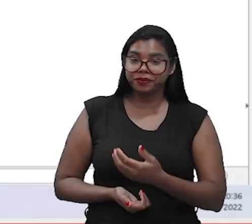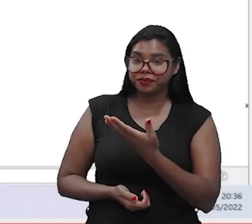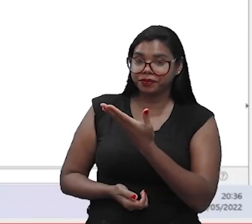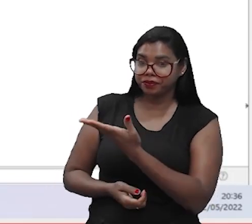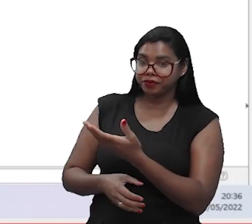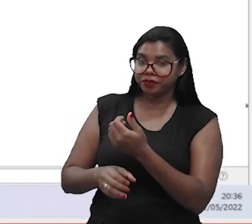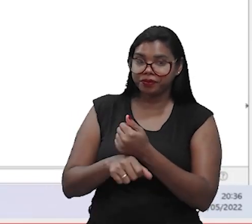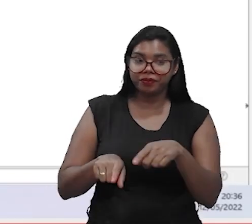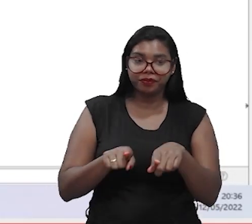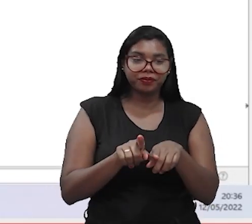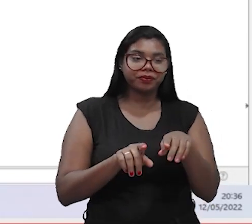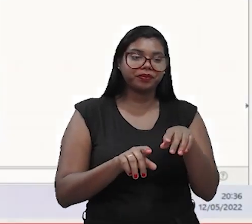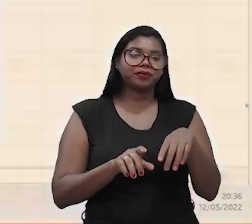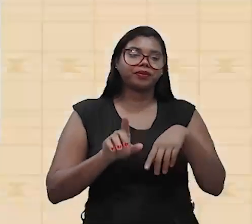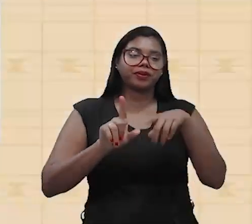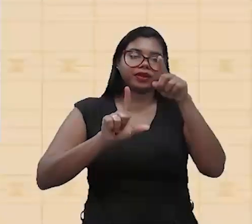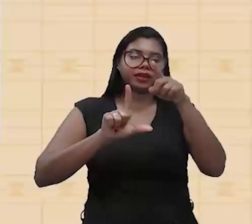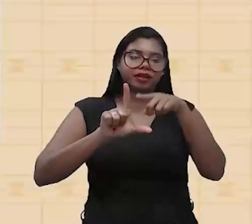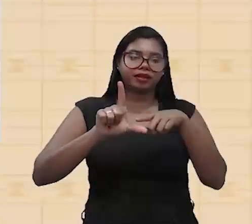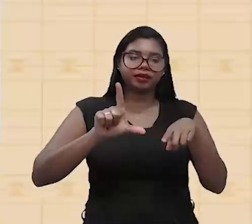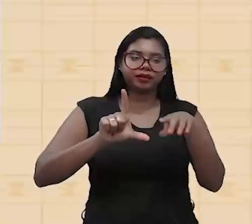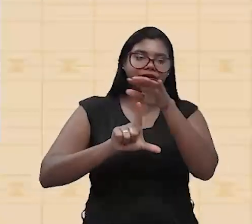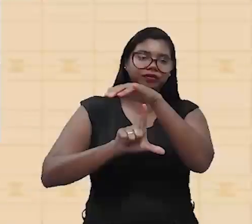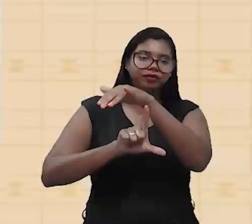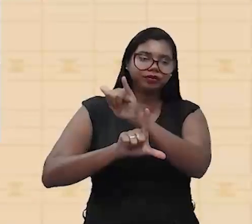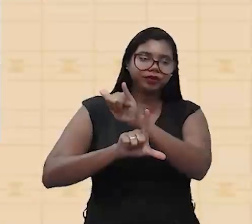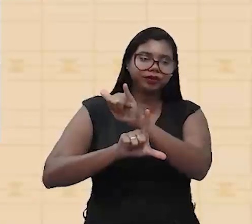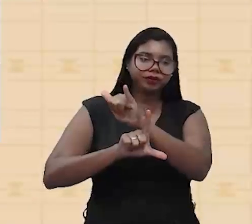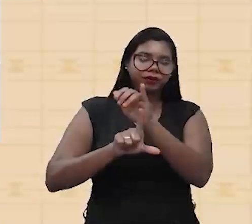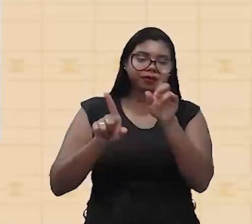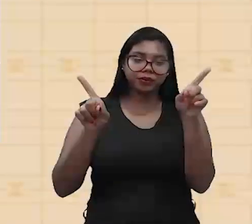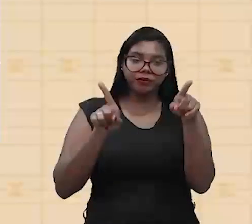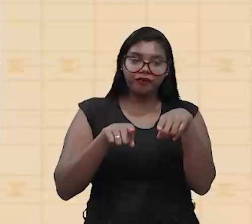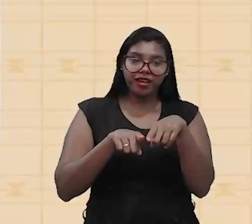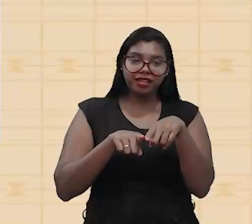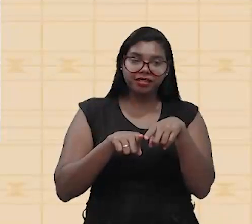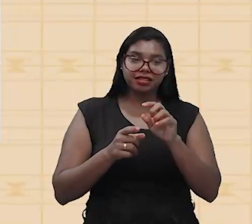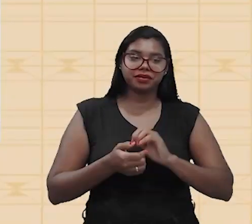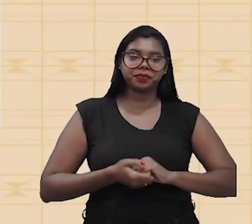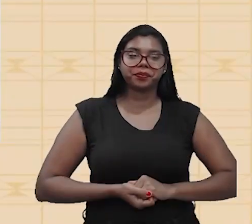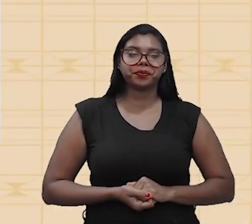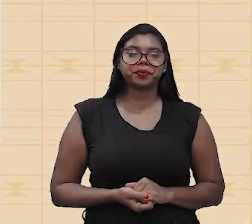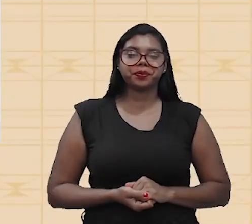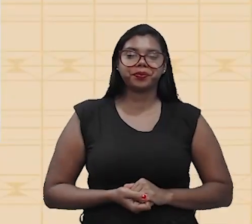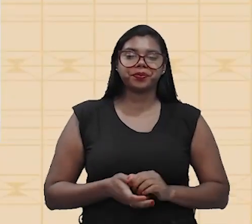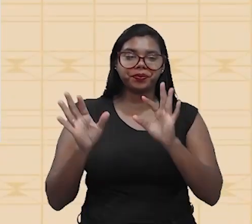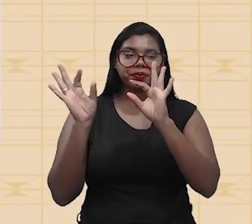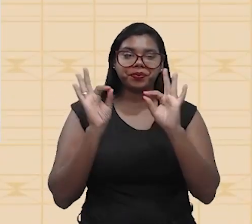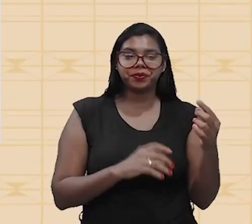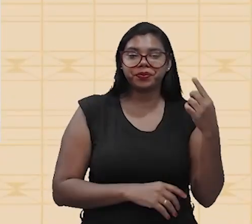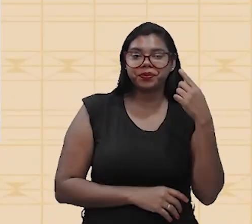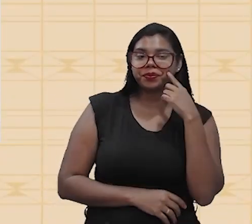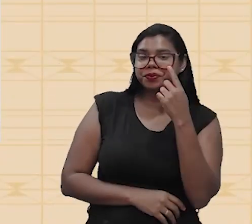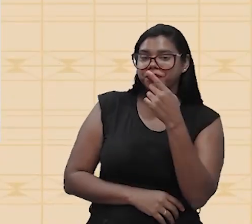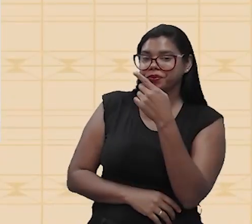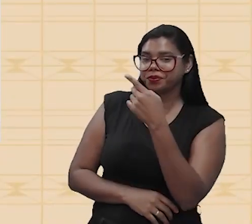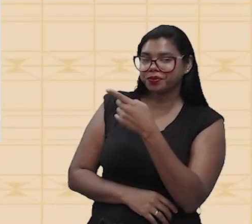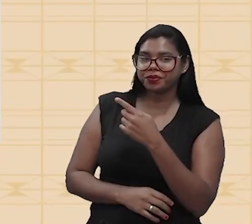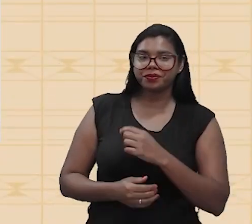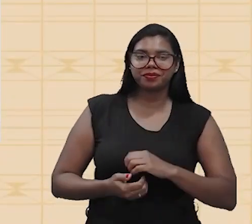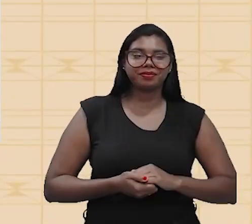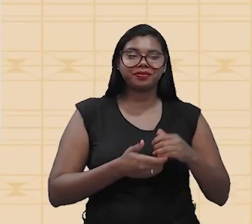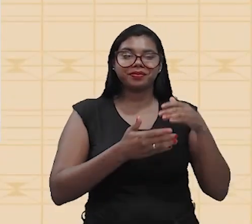do vértice. Robertão, compõe essa imagem para mim. Isso. Para que fique o espaço aqui do minha parceria de Libras, está